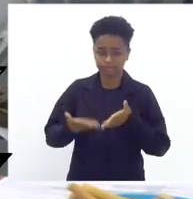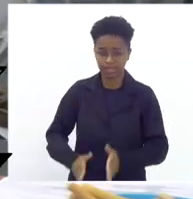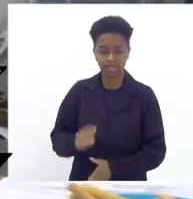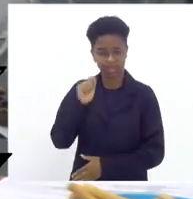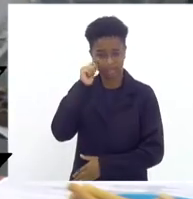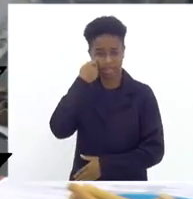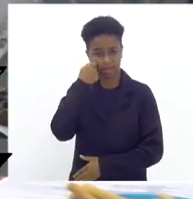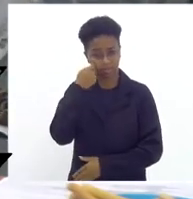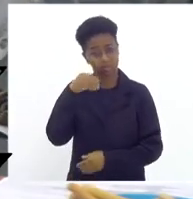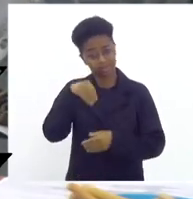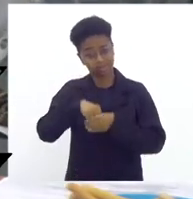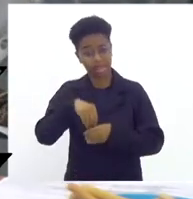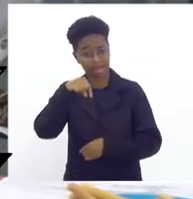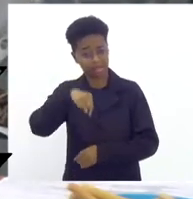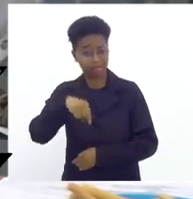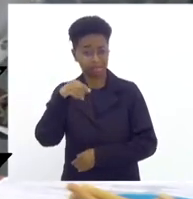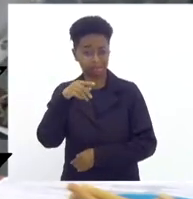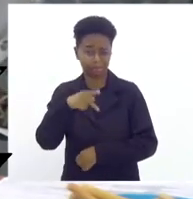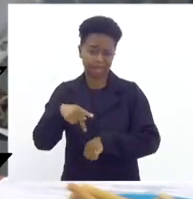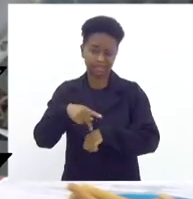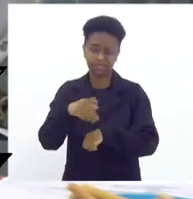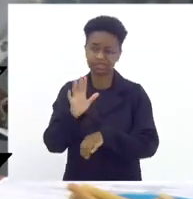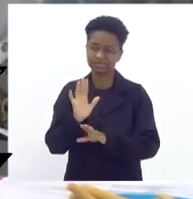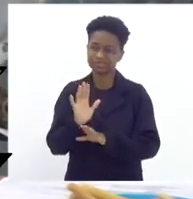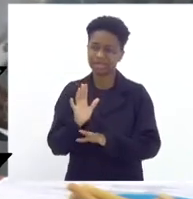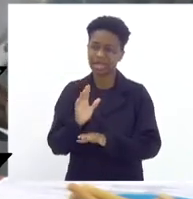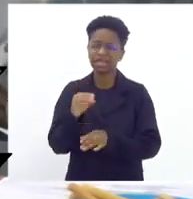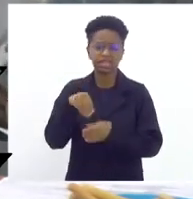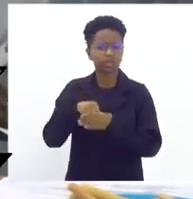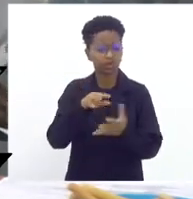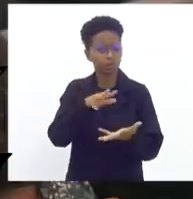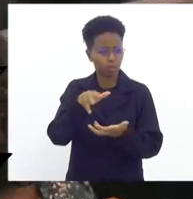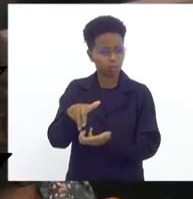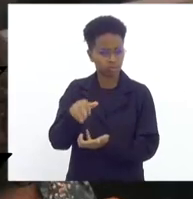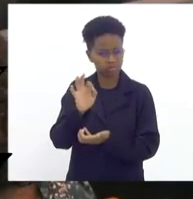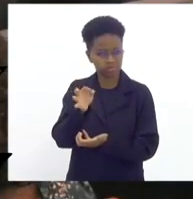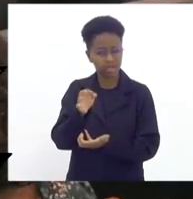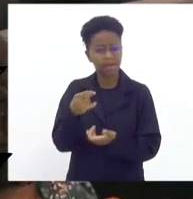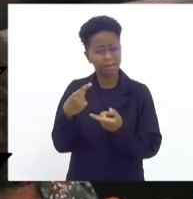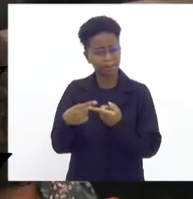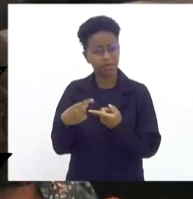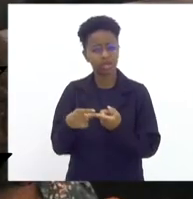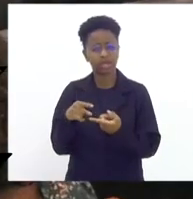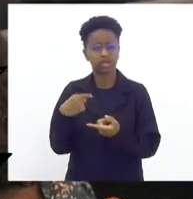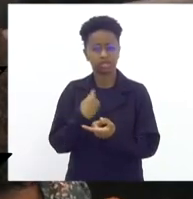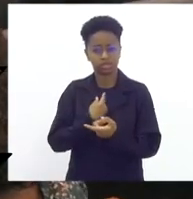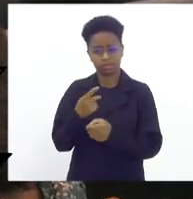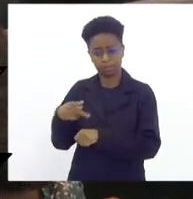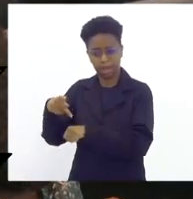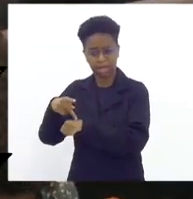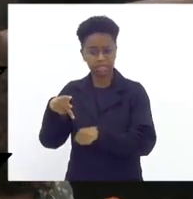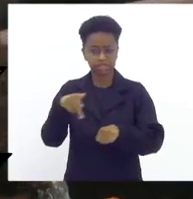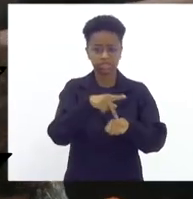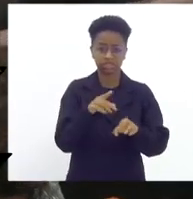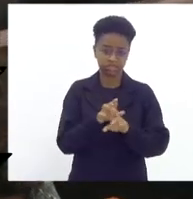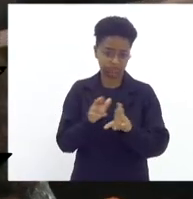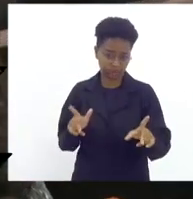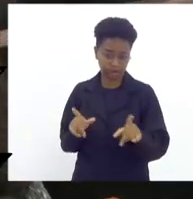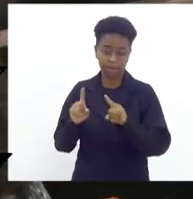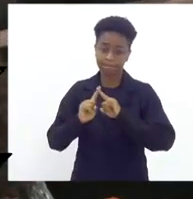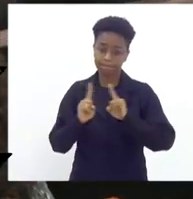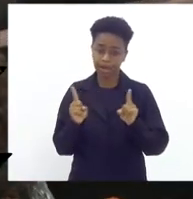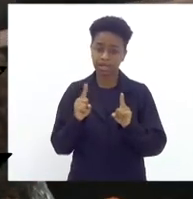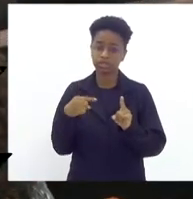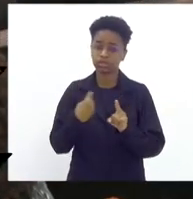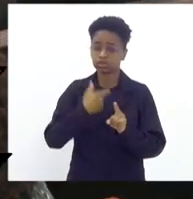dentro desse país né Não digo nem dentro desse país dentro desse mundo que por mais que a gente não é somos de países diferentes mas